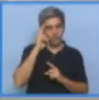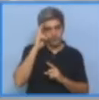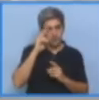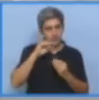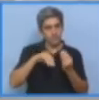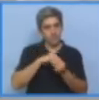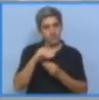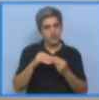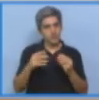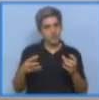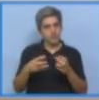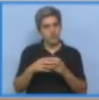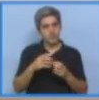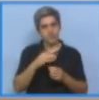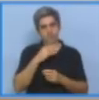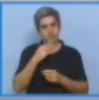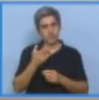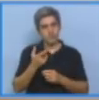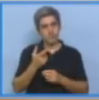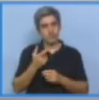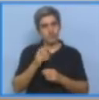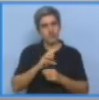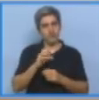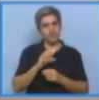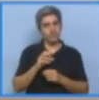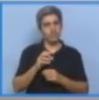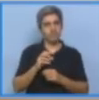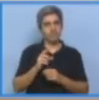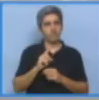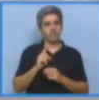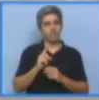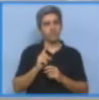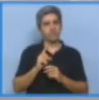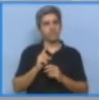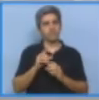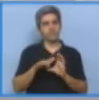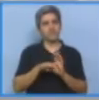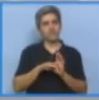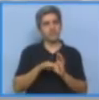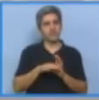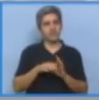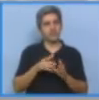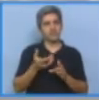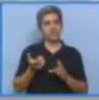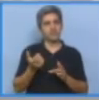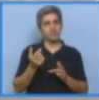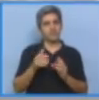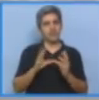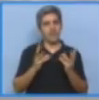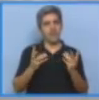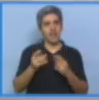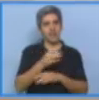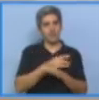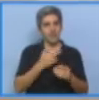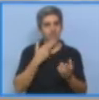E de Porto Alegre, acaba por ser uma forma assim mais menos ortodoxa de participar no campeonato. Sim,